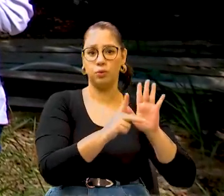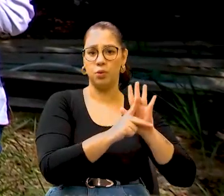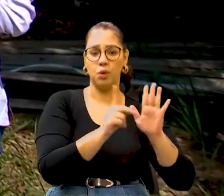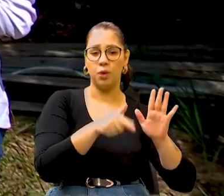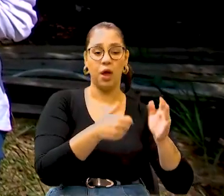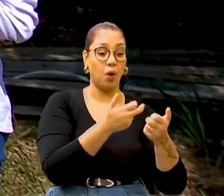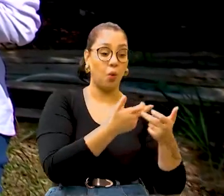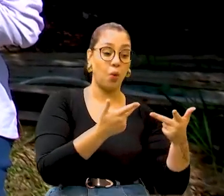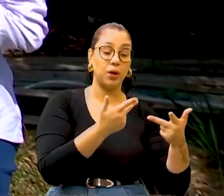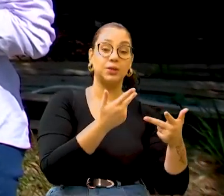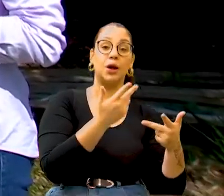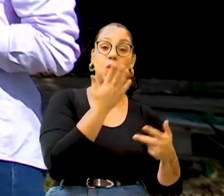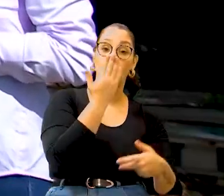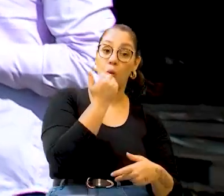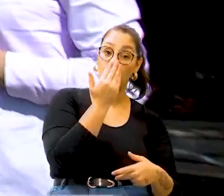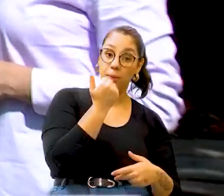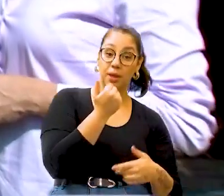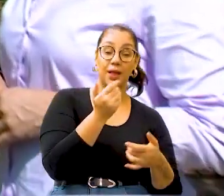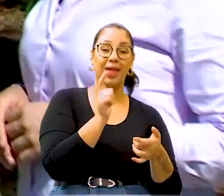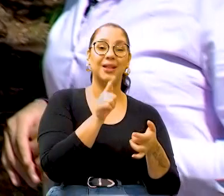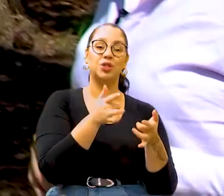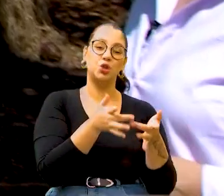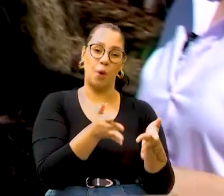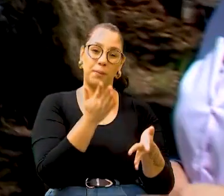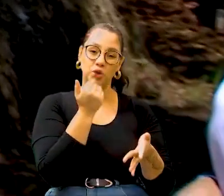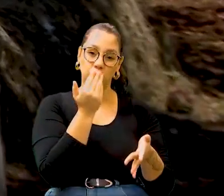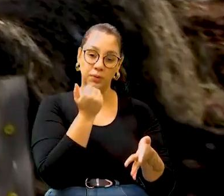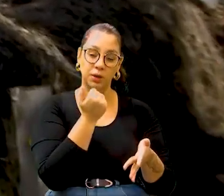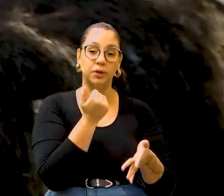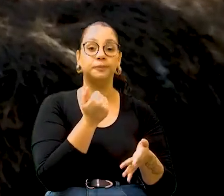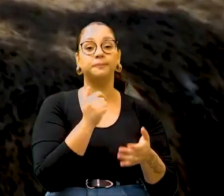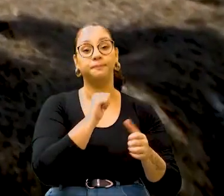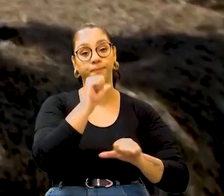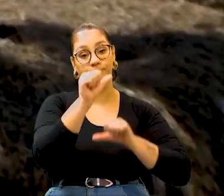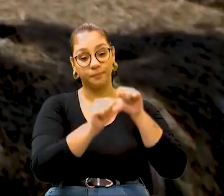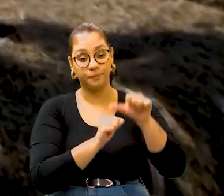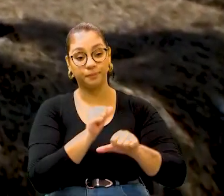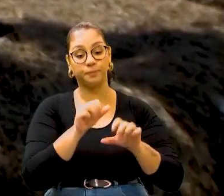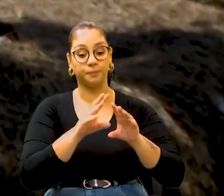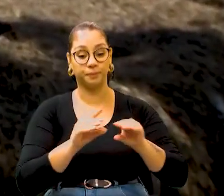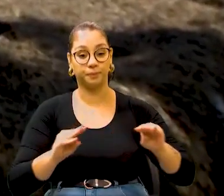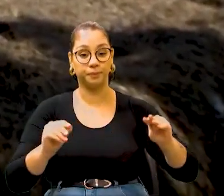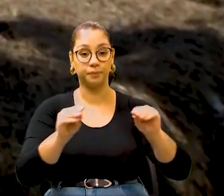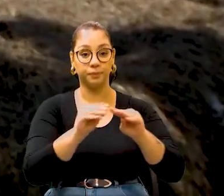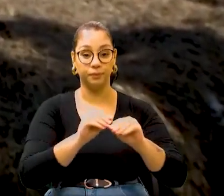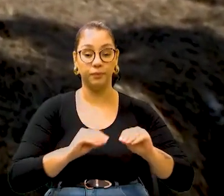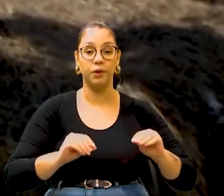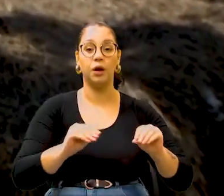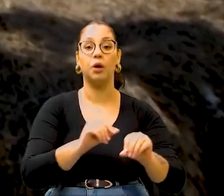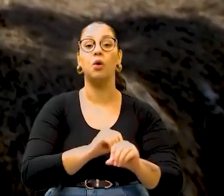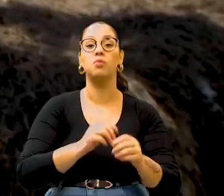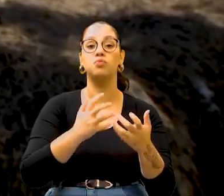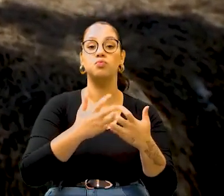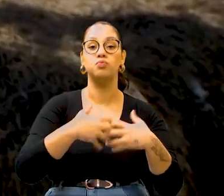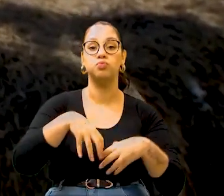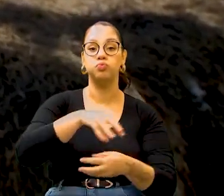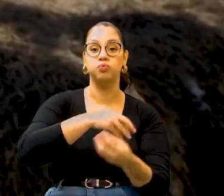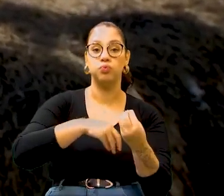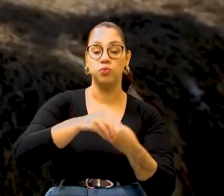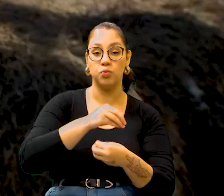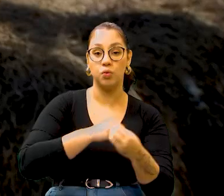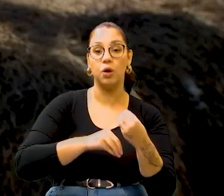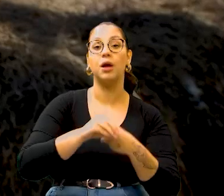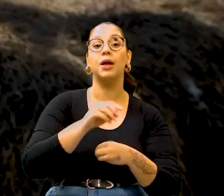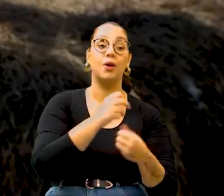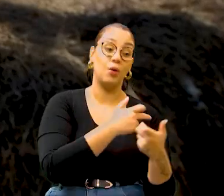gente transforma os resíduos orgânicos, as nossas sobras de comida, em adubo, em composto orgânico. Então a gente transforma